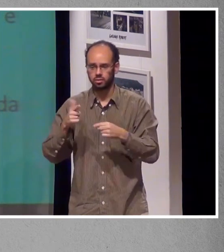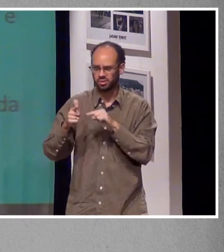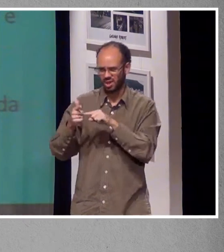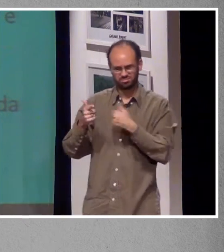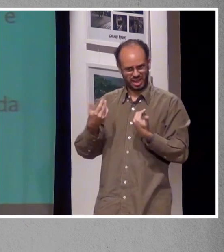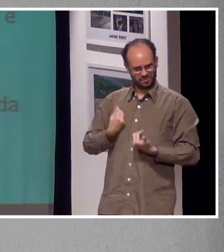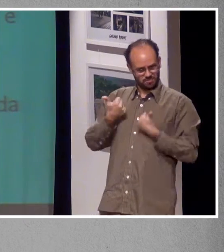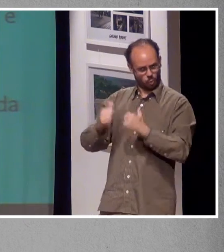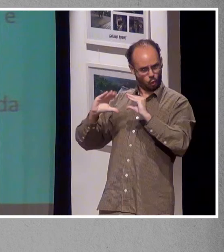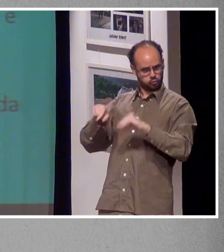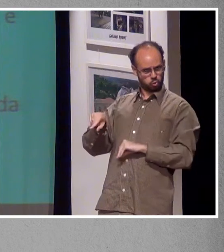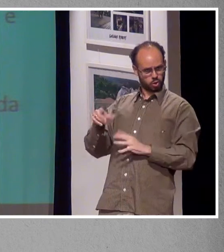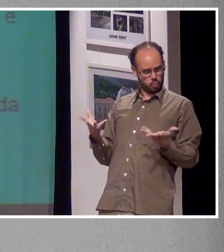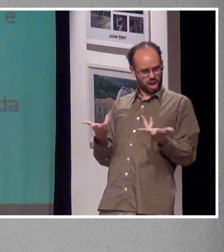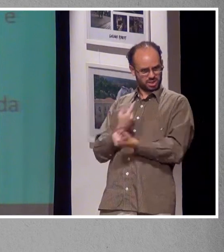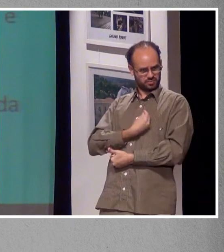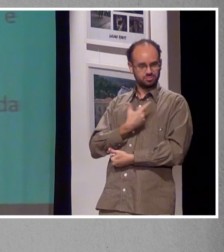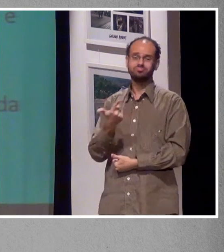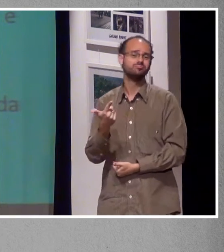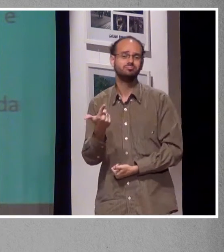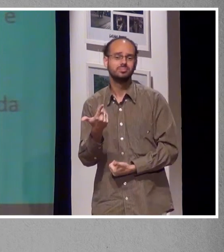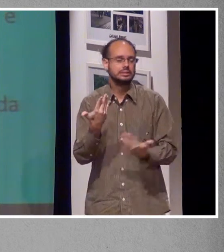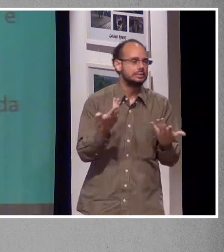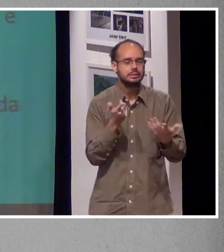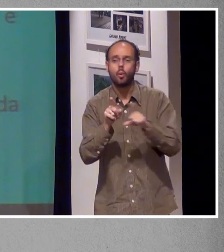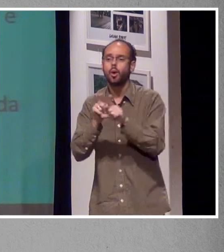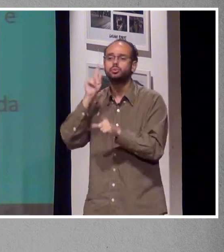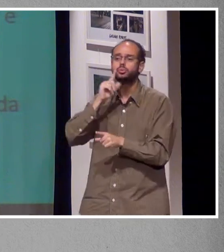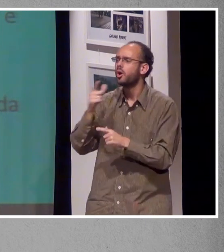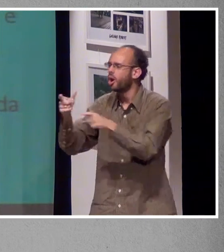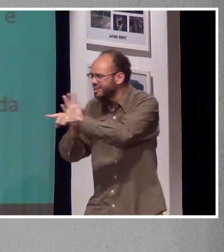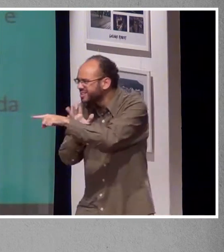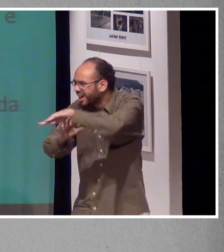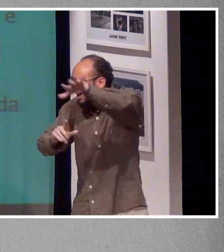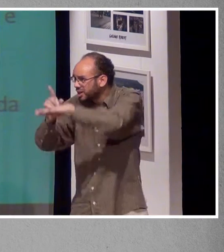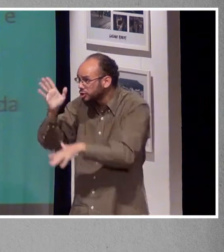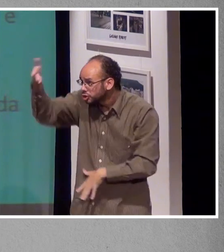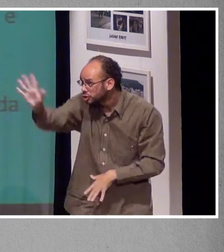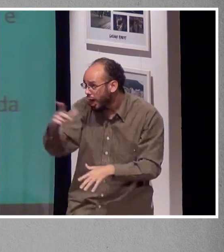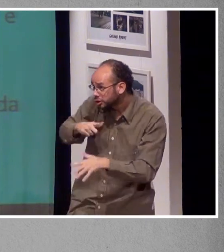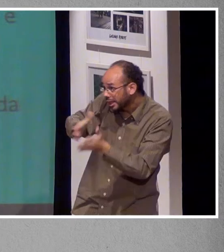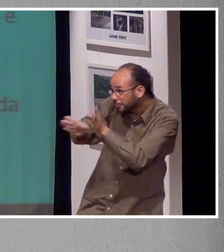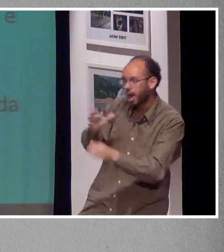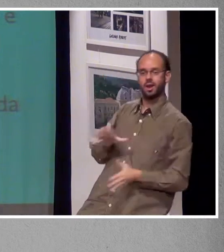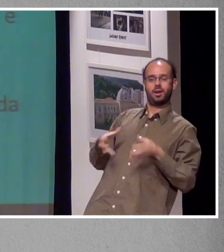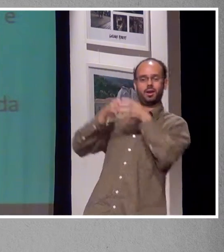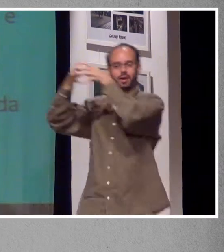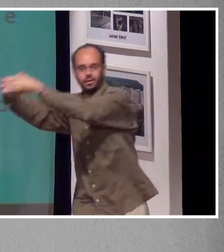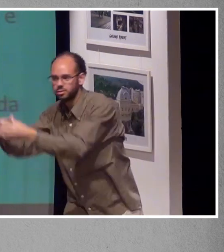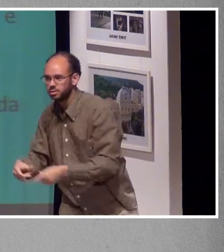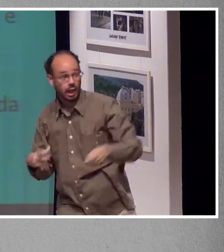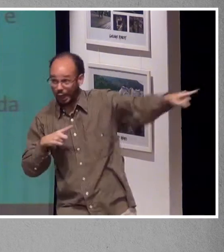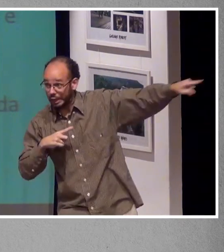eu não tenho, esse não ter, isso é um conforto? Essa impossibilidade é confortável? Você